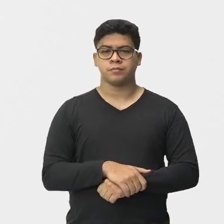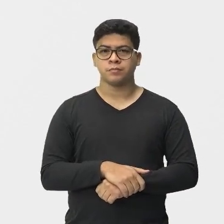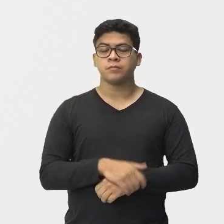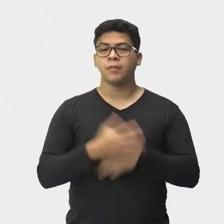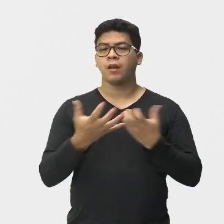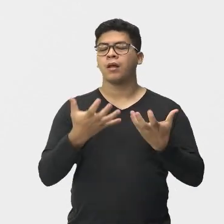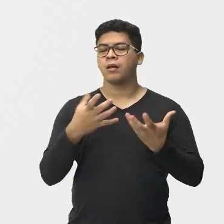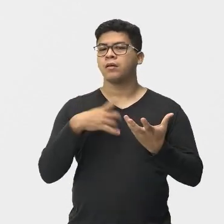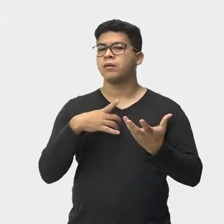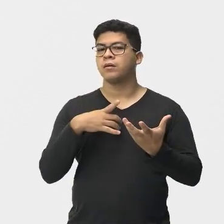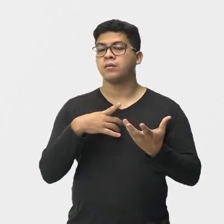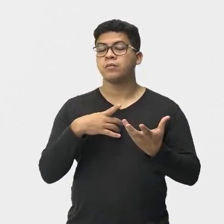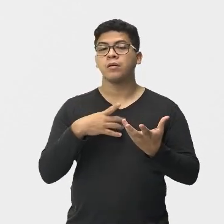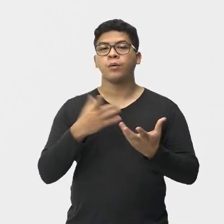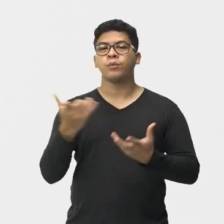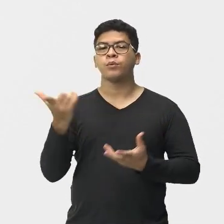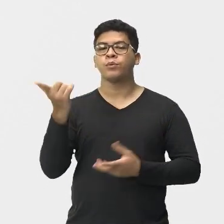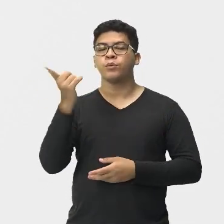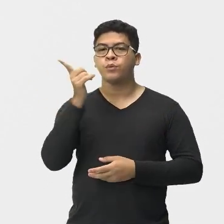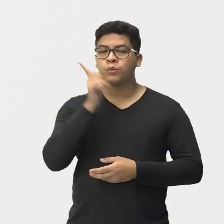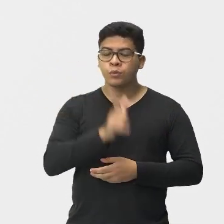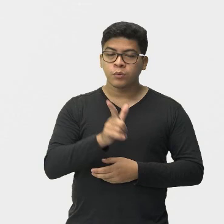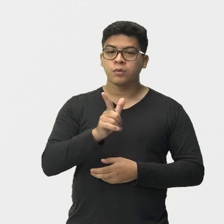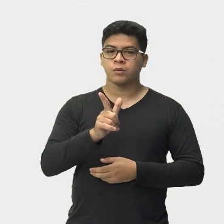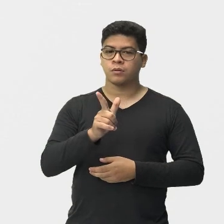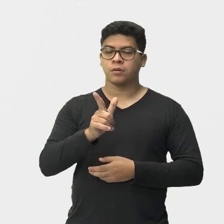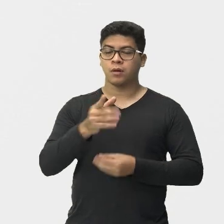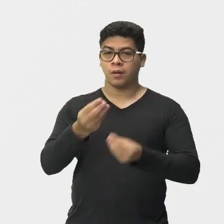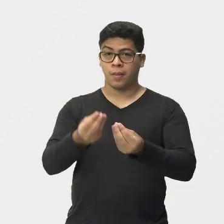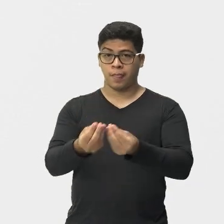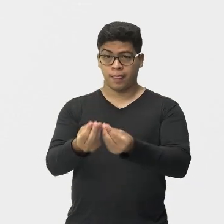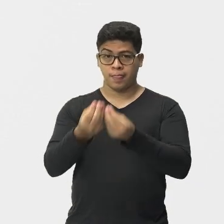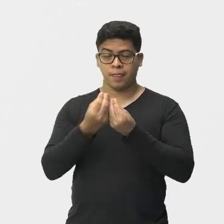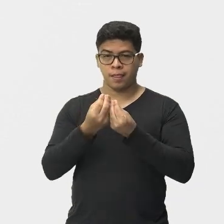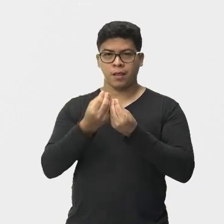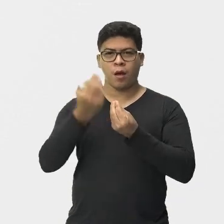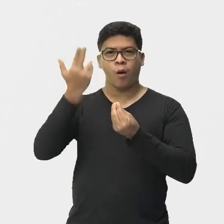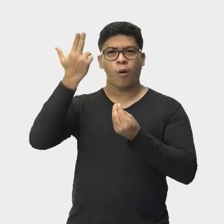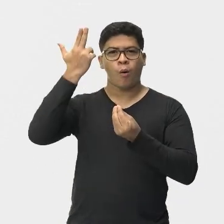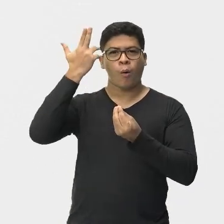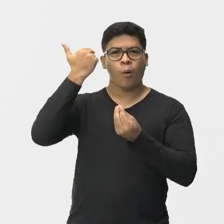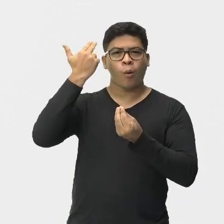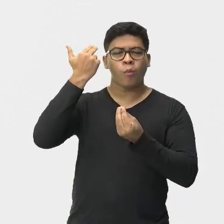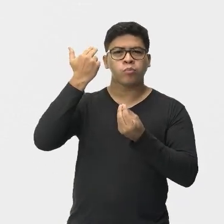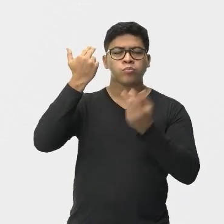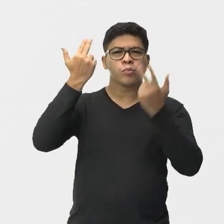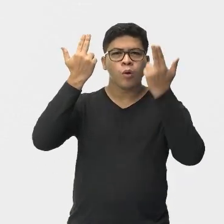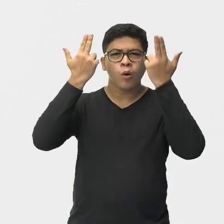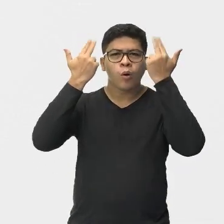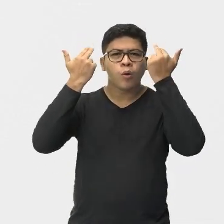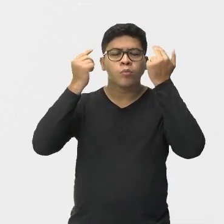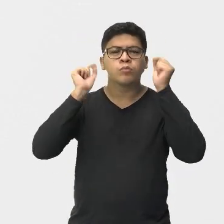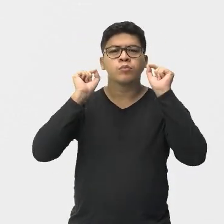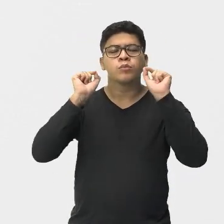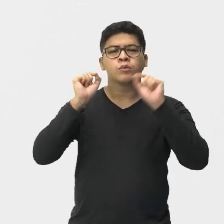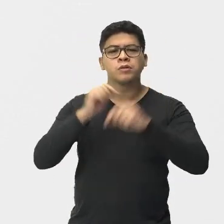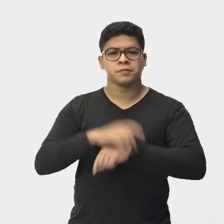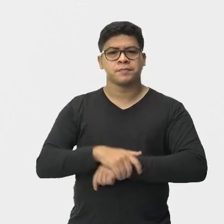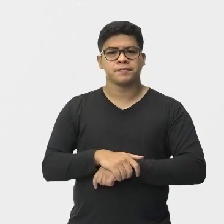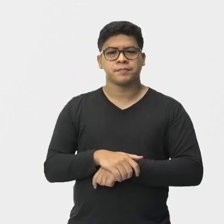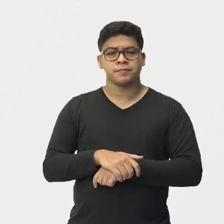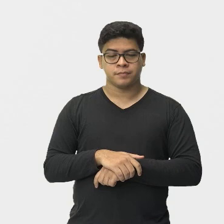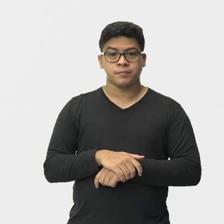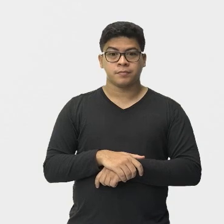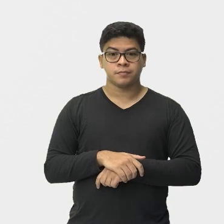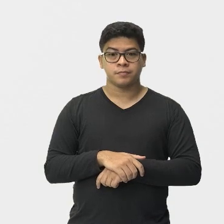nós ganhamos 2 coelhos brancos. E aí eu poderia fazer qual pergunta? Que ganamos? E aí nós temos a